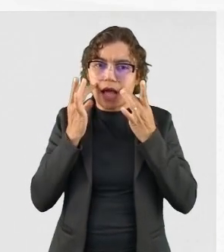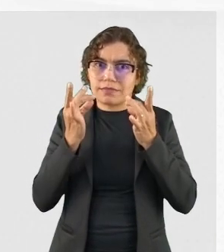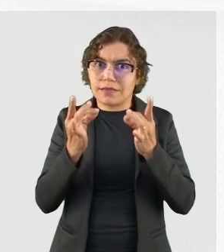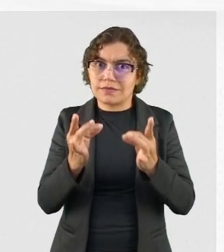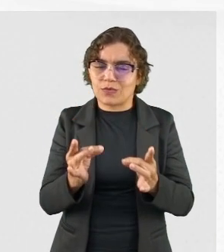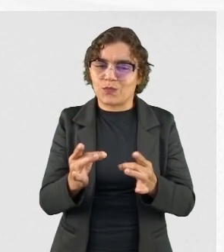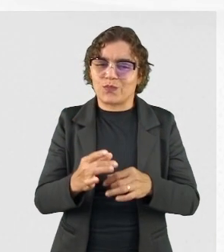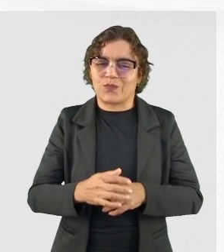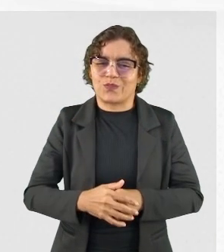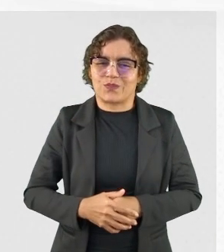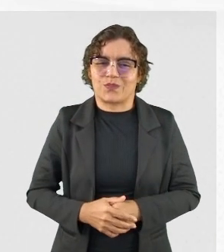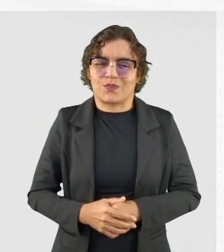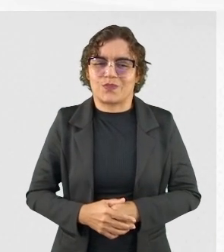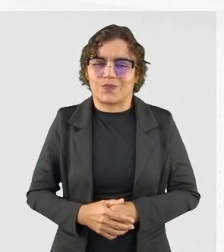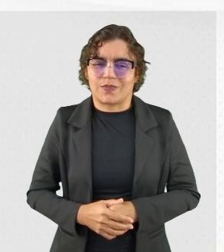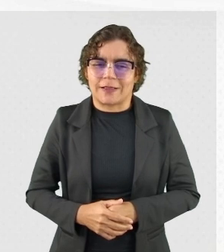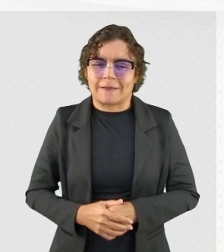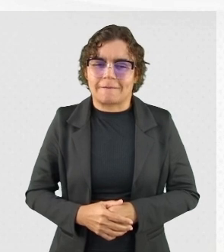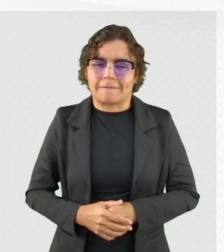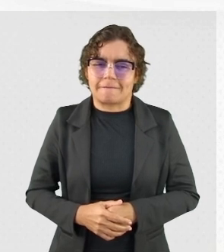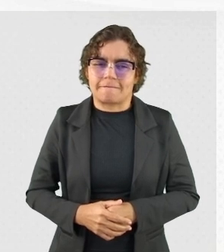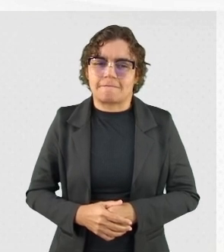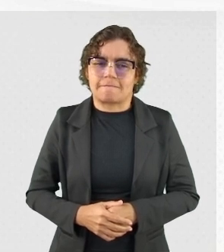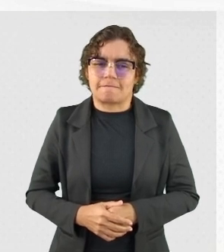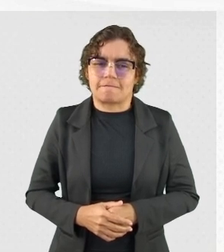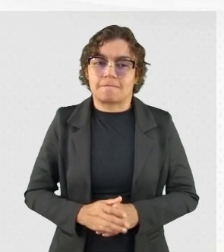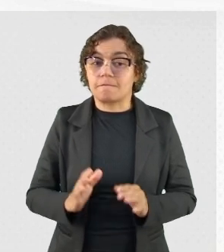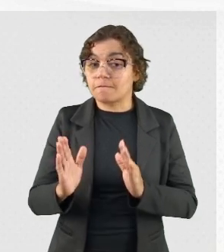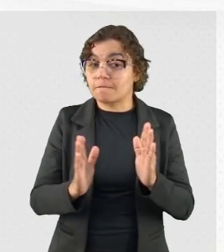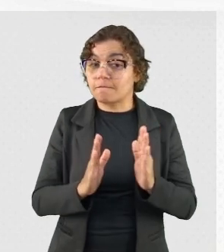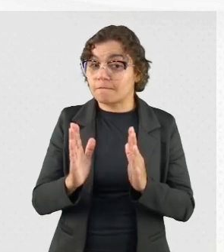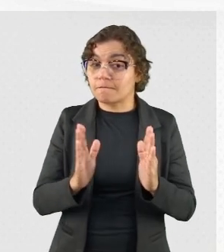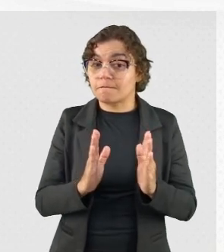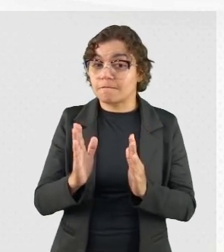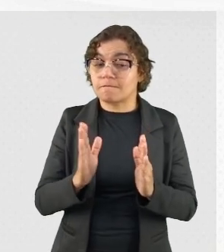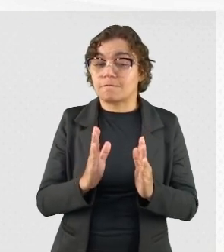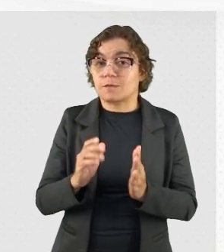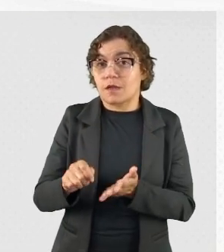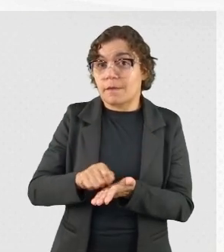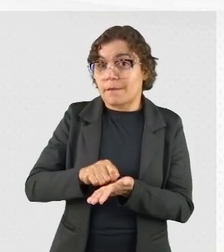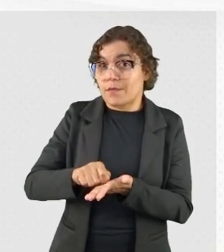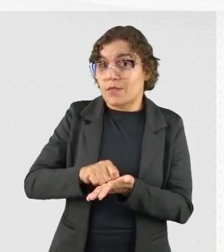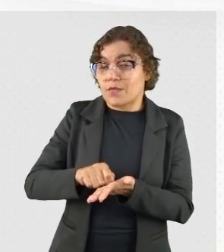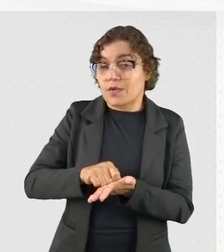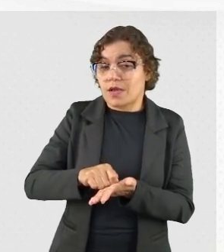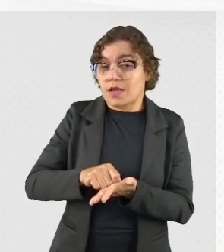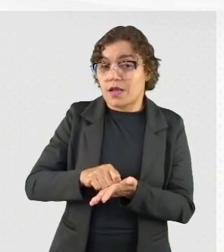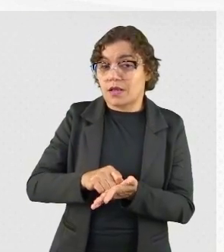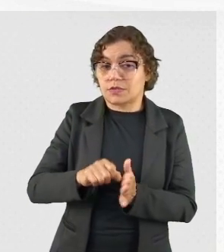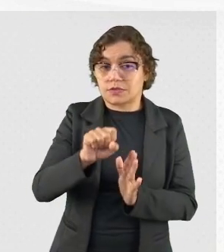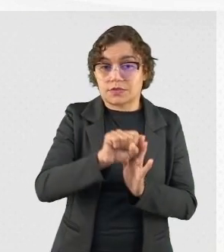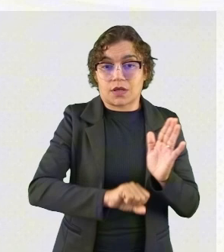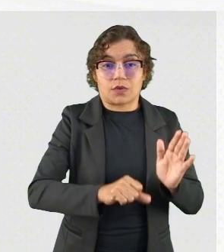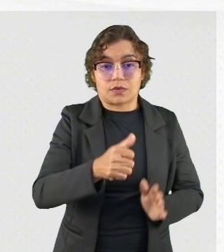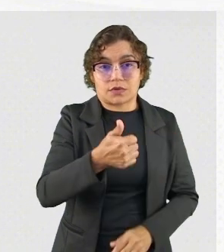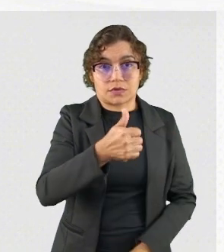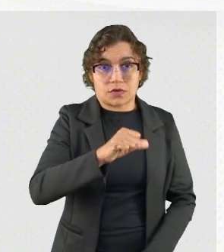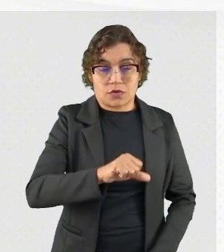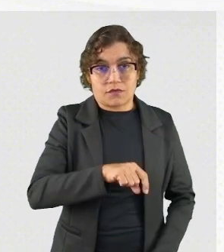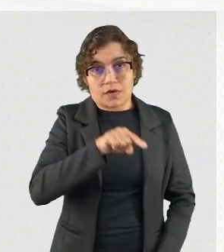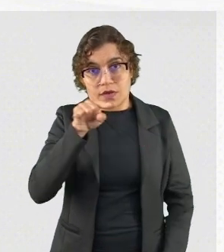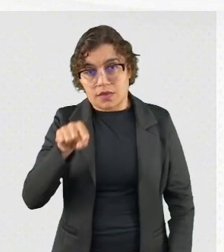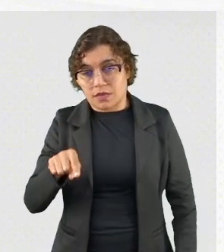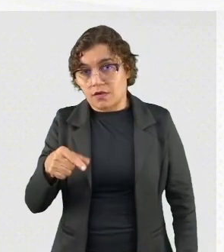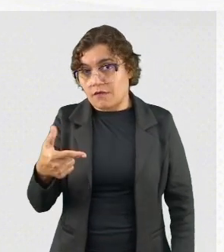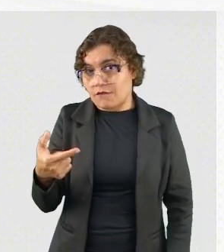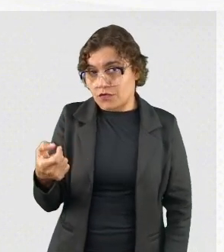Aí nós temos, gente, o primeiro ciclo da borracha, né, do século XIX ao século, né, XX, no iníciozinho